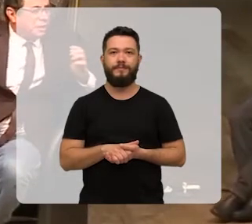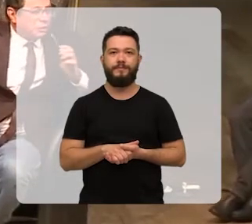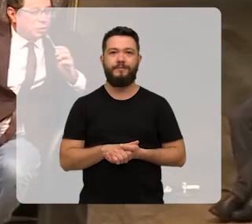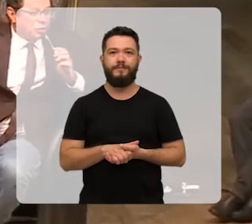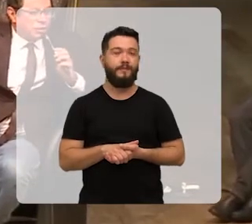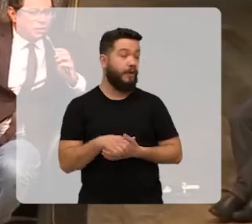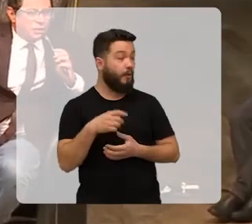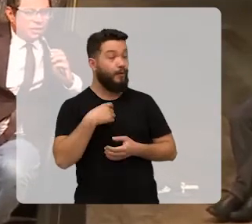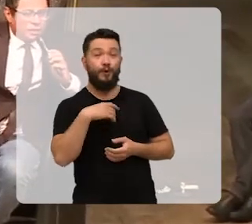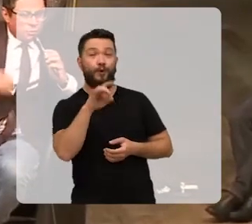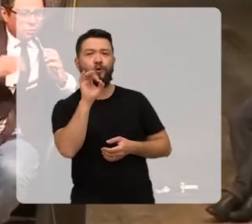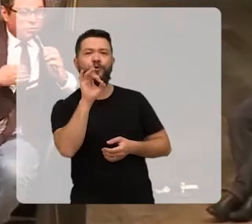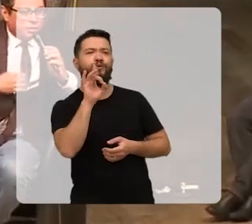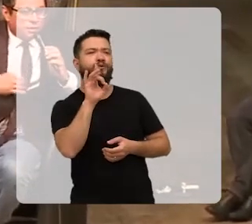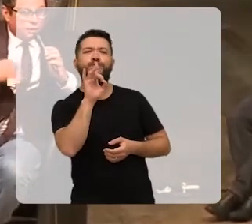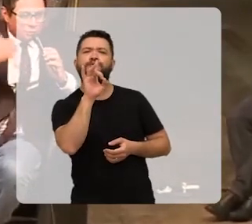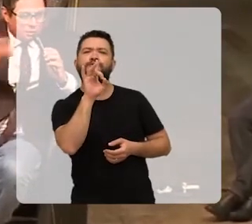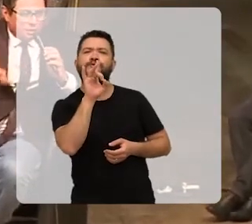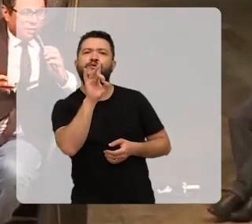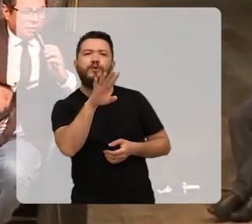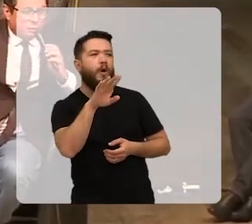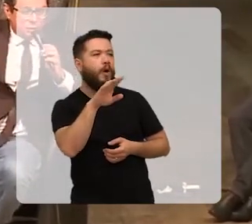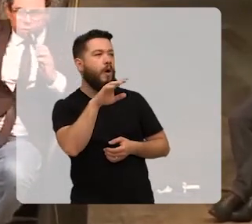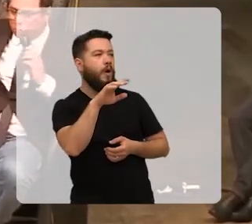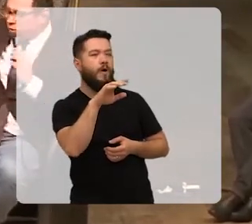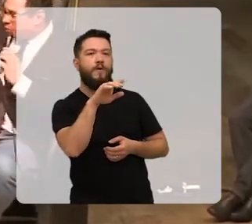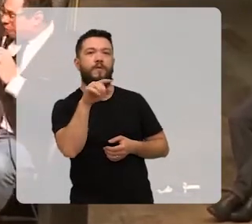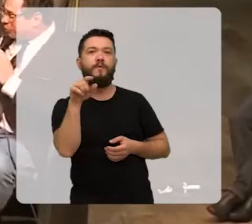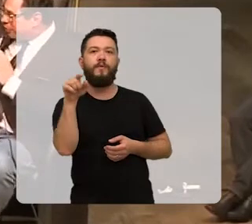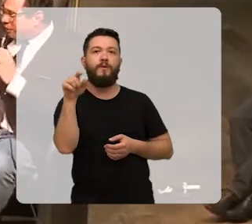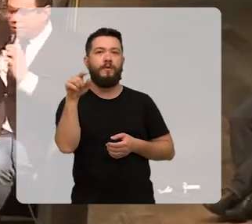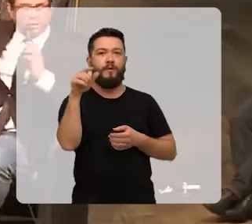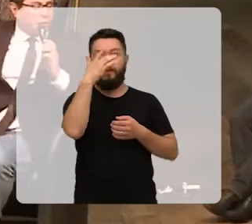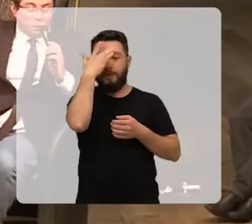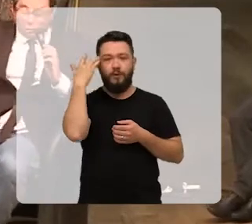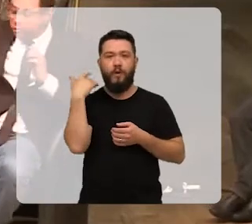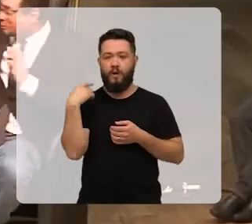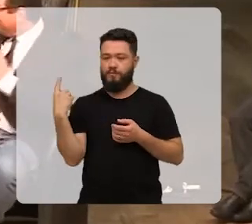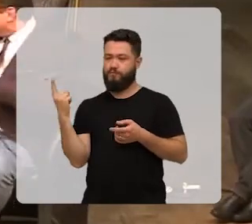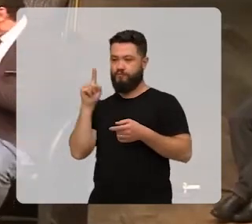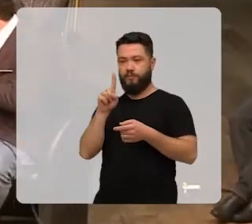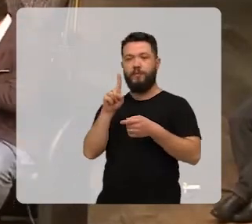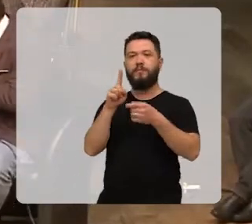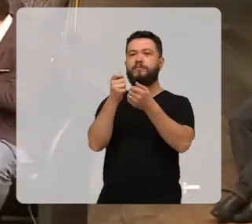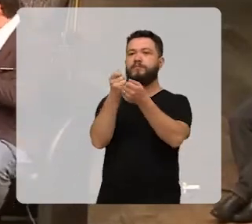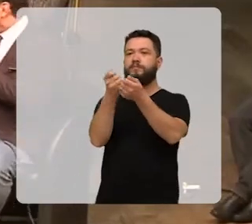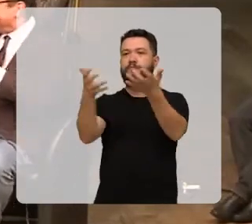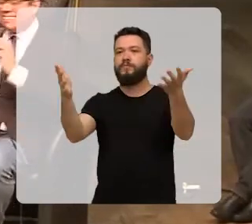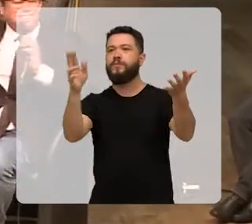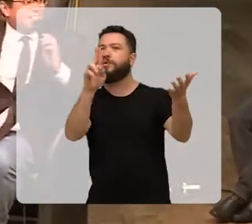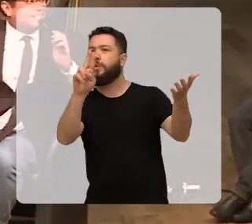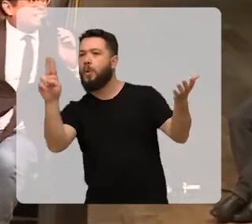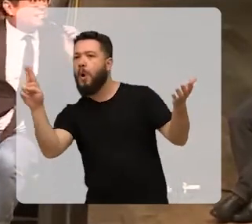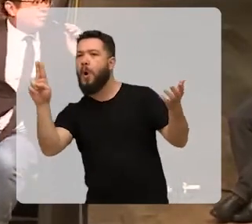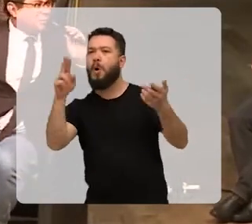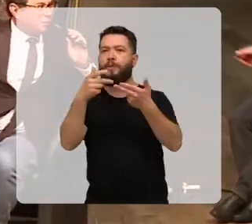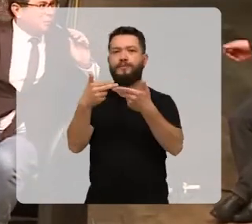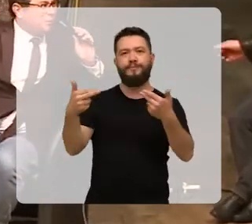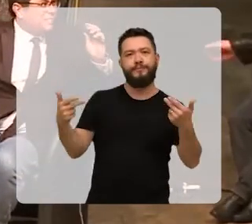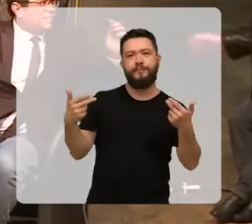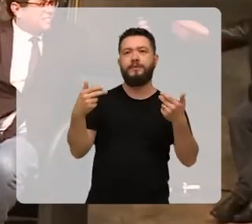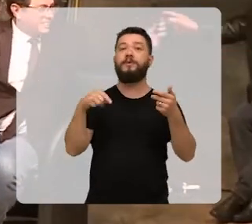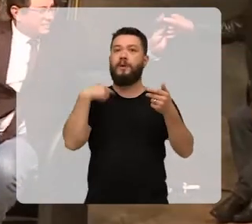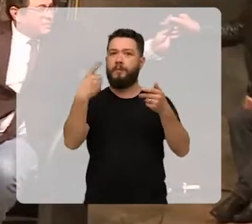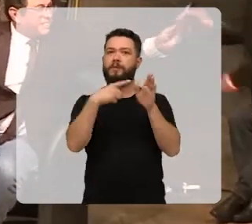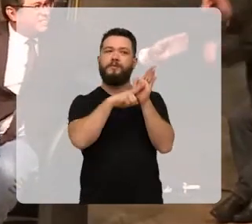eu só gostaria que cada um que fizesse se apresentasse para o público para a professora ou desculpe para a net e fazer a